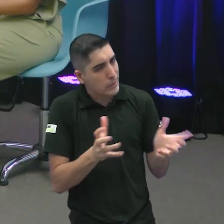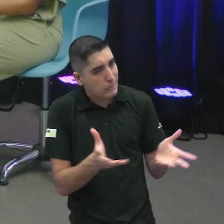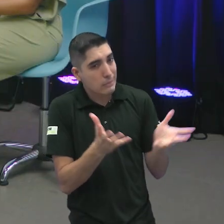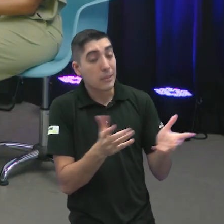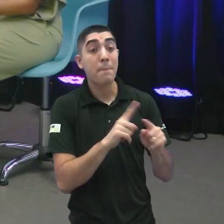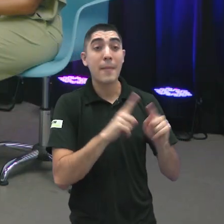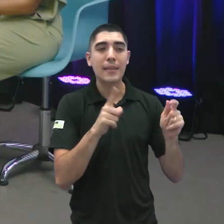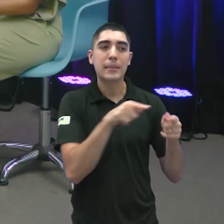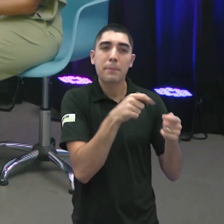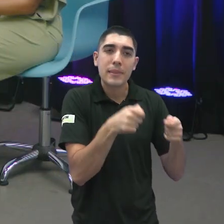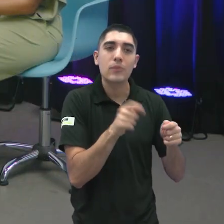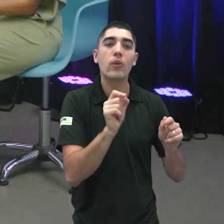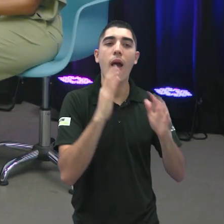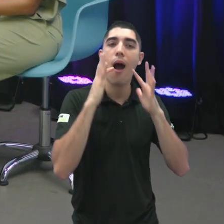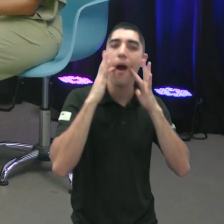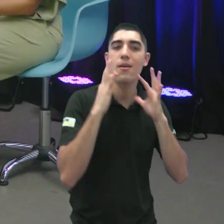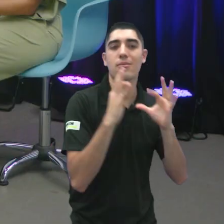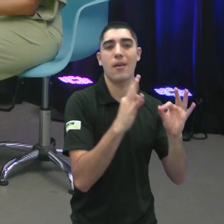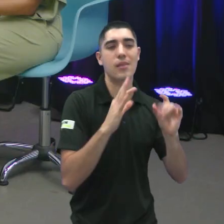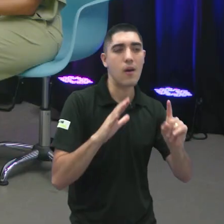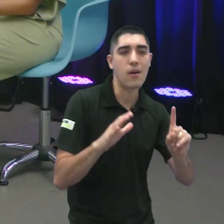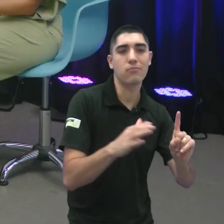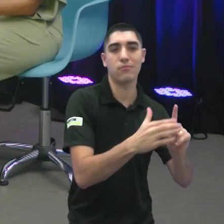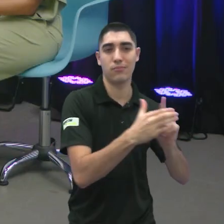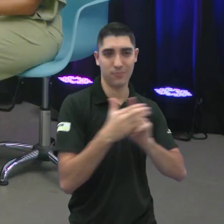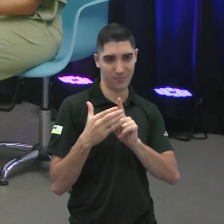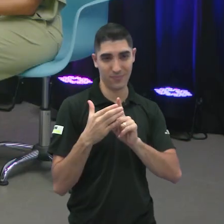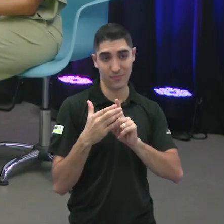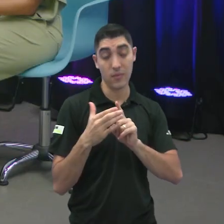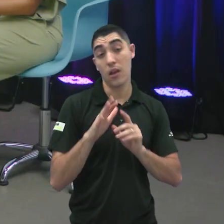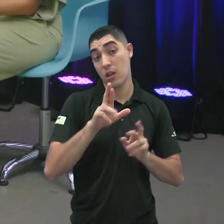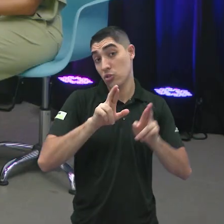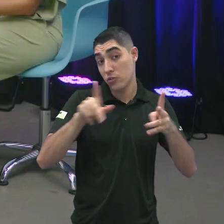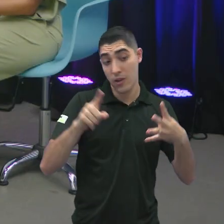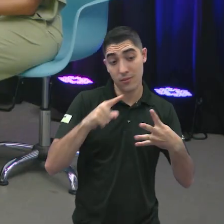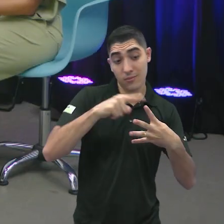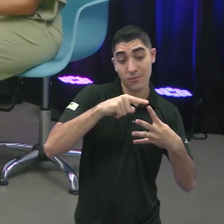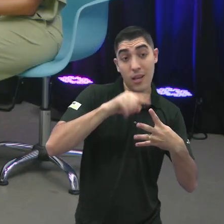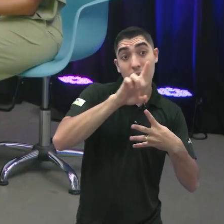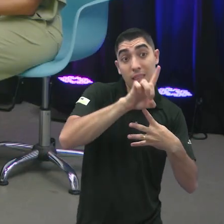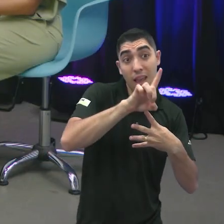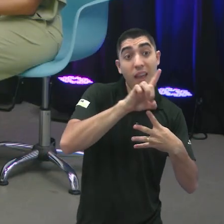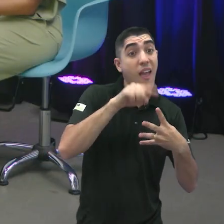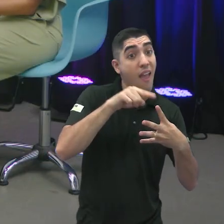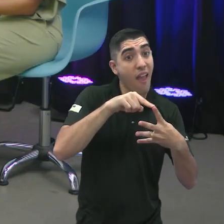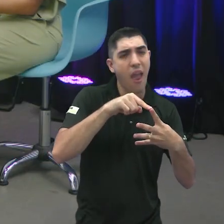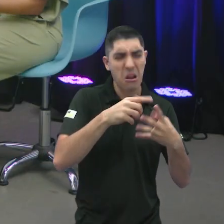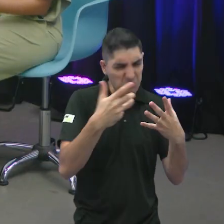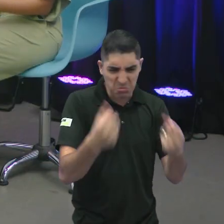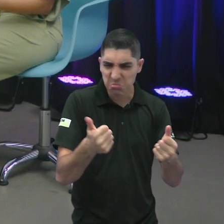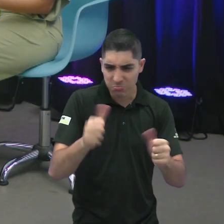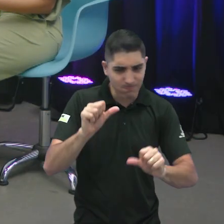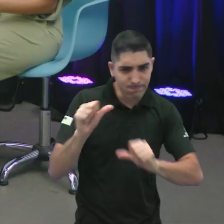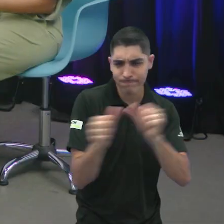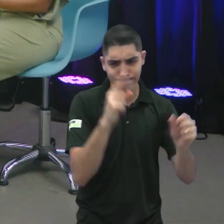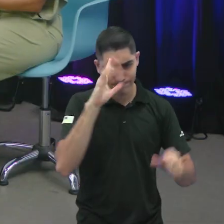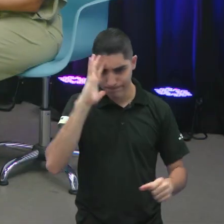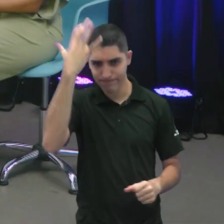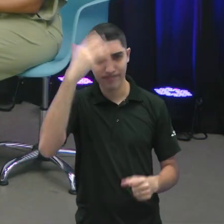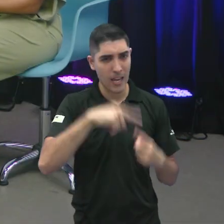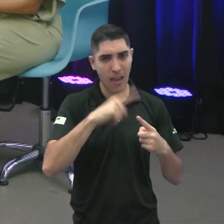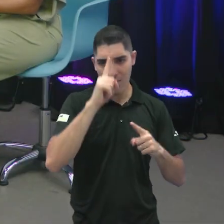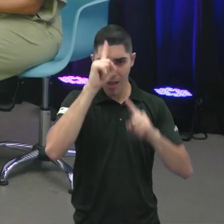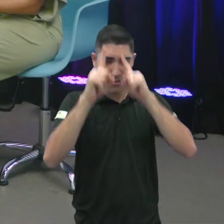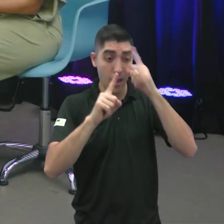eles precisam desse cuidado, dessa atenção diferenciada, diferente do D, que provoca a mudança, e do I, que é animado, vamos junto,